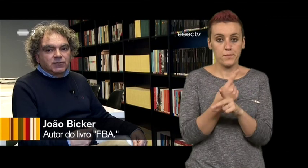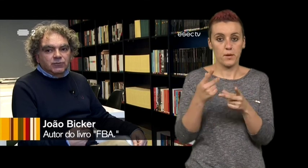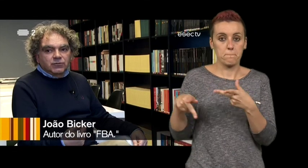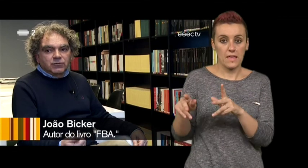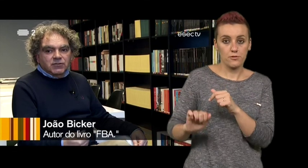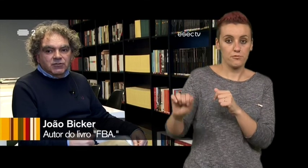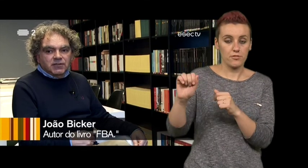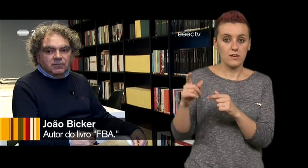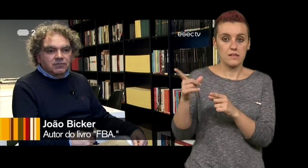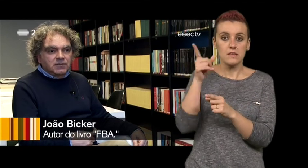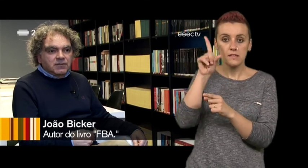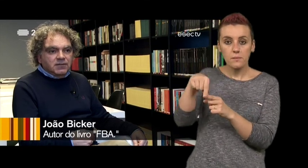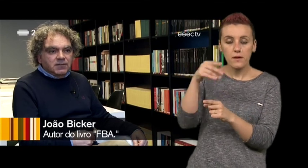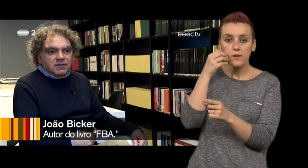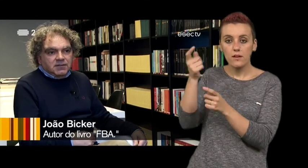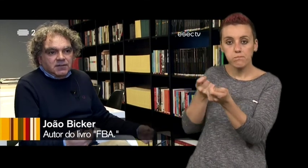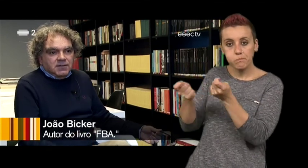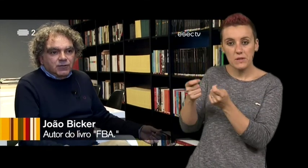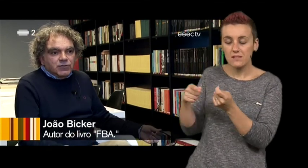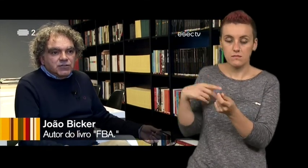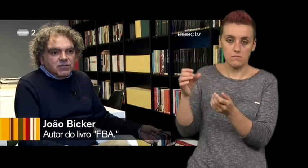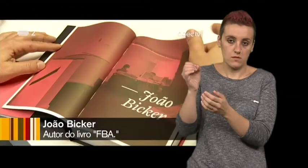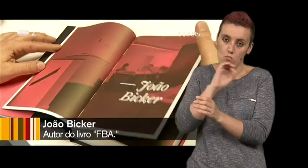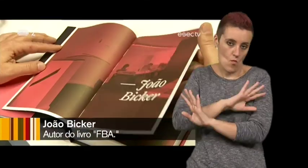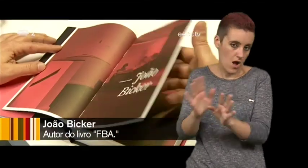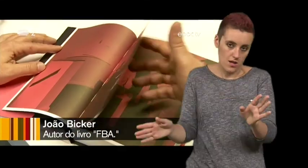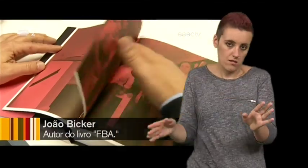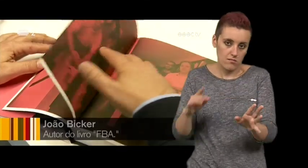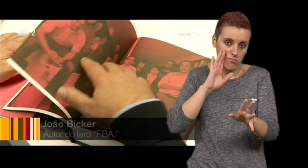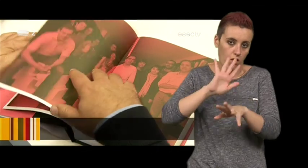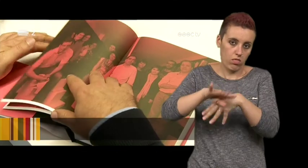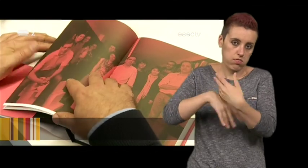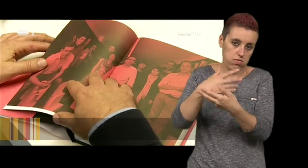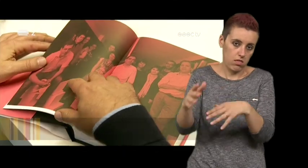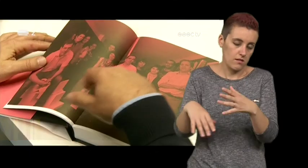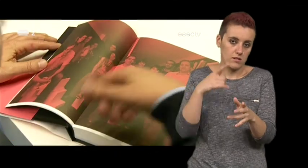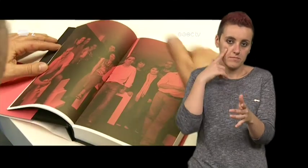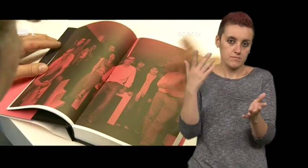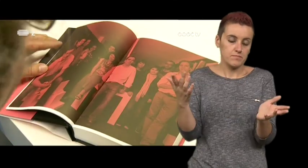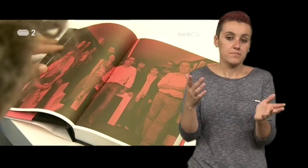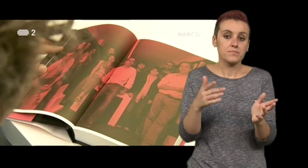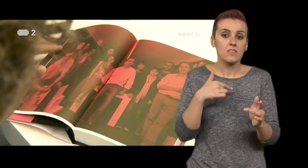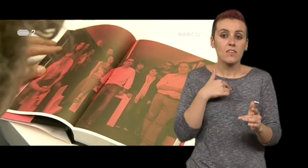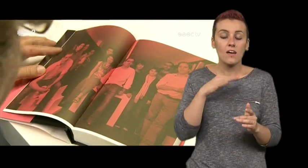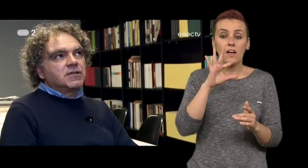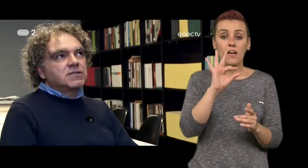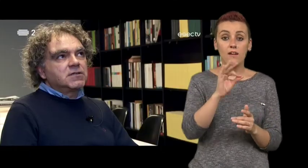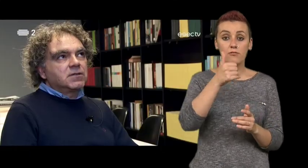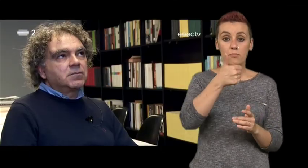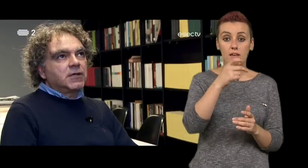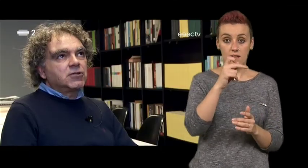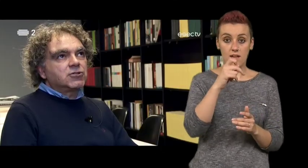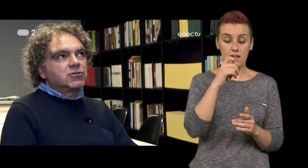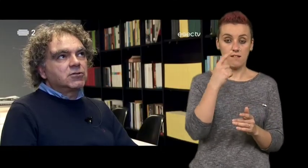os métodos e a gestão não existia. Era tudo muito amador. Na FPA, a primeira